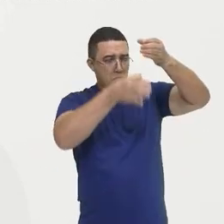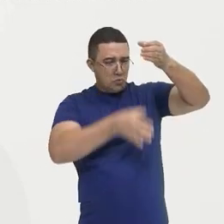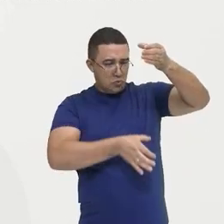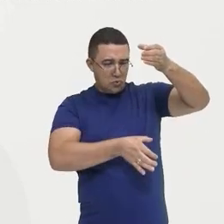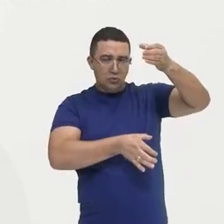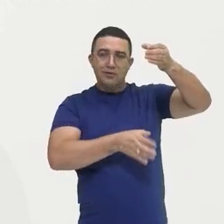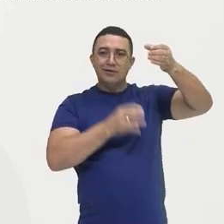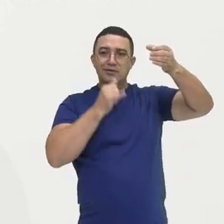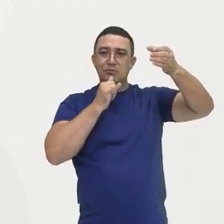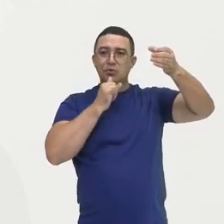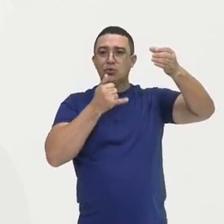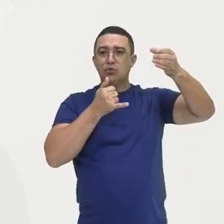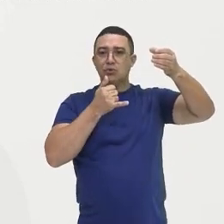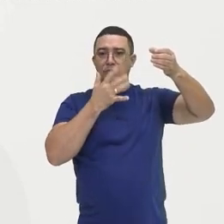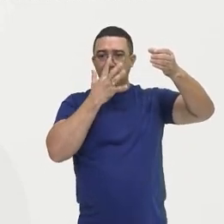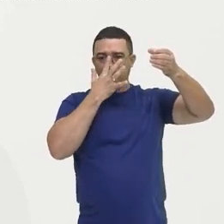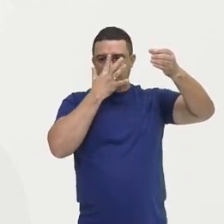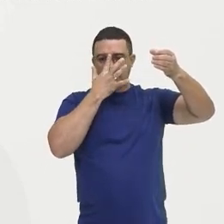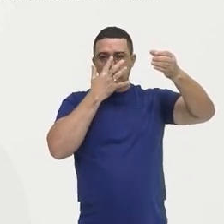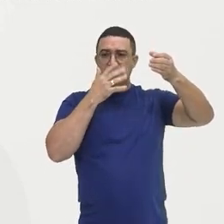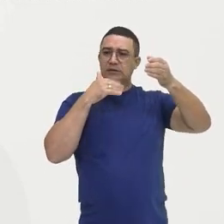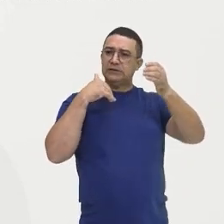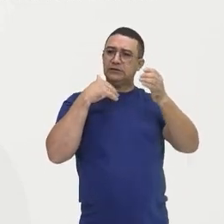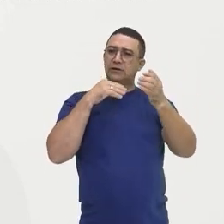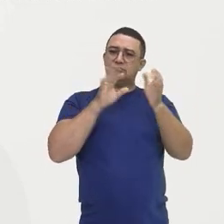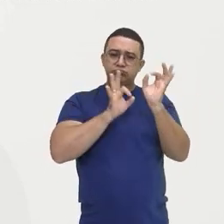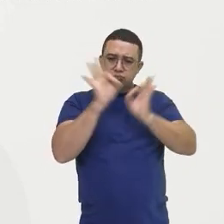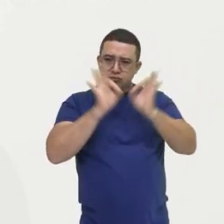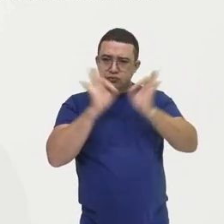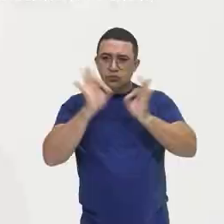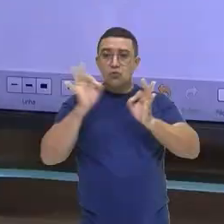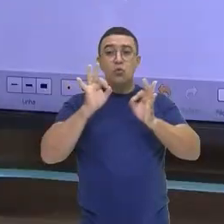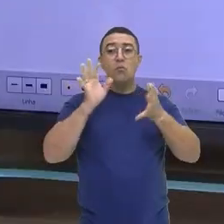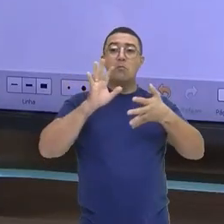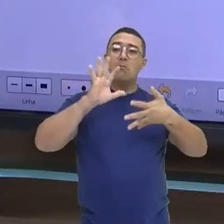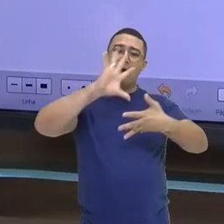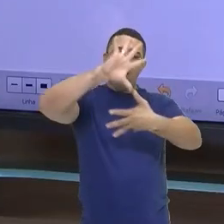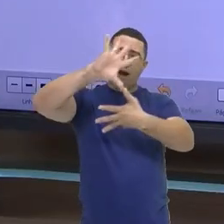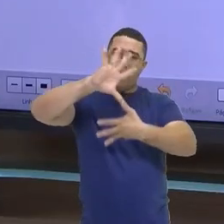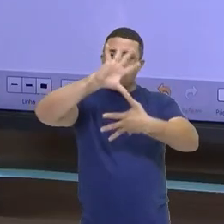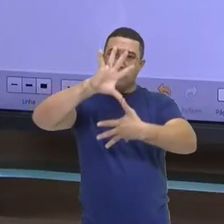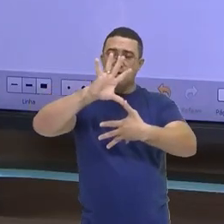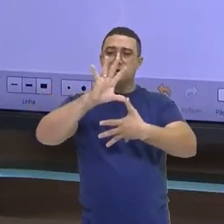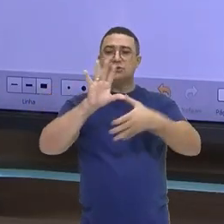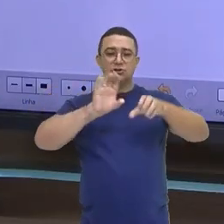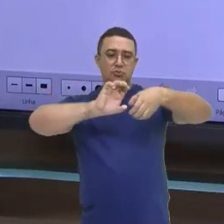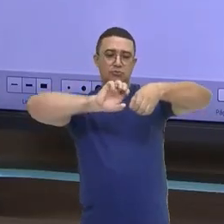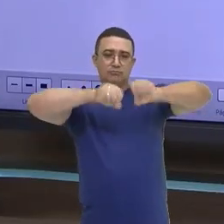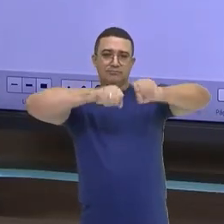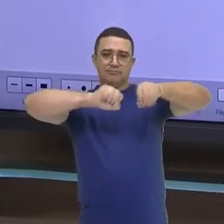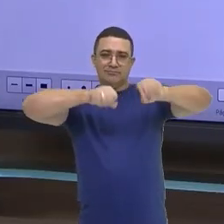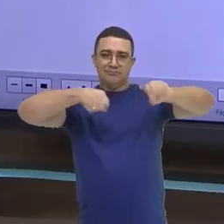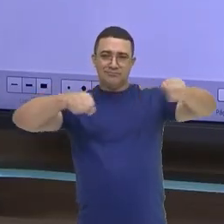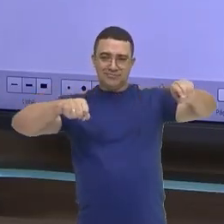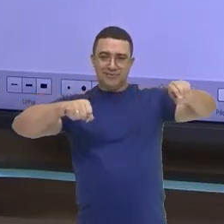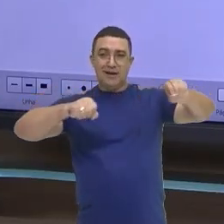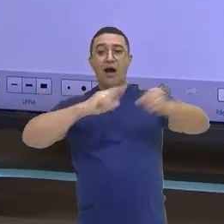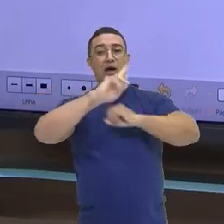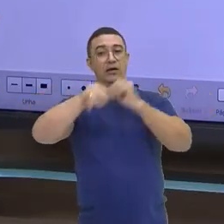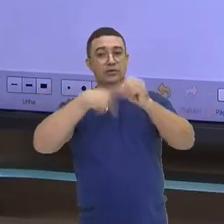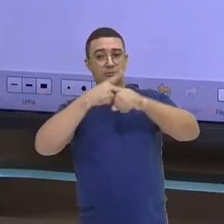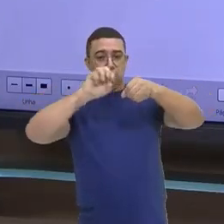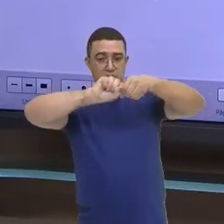um cilindro e ali você desenvolvesse aquele mapa e depois você desenrolasse esse cilindro, né,